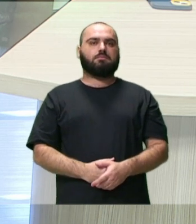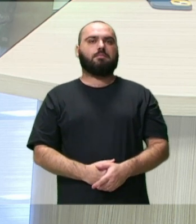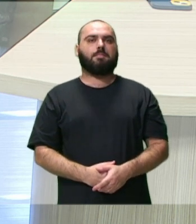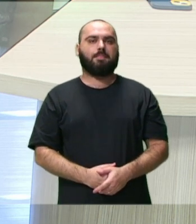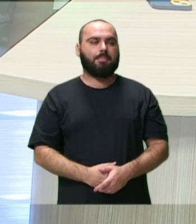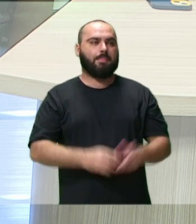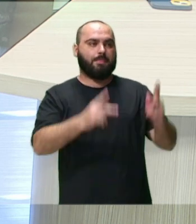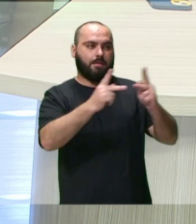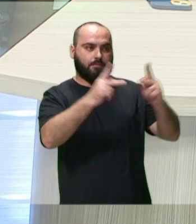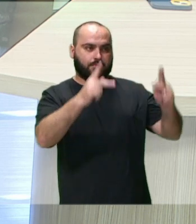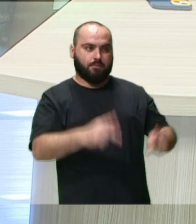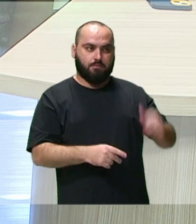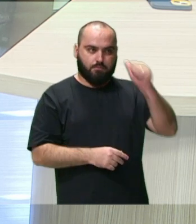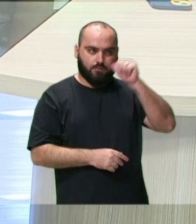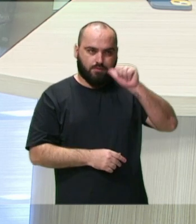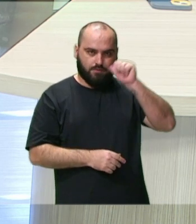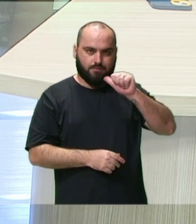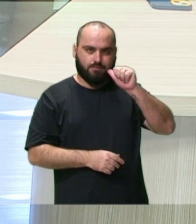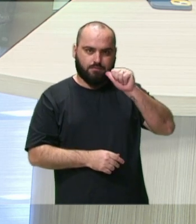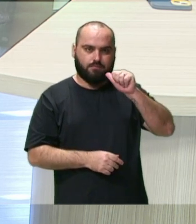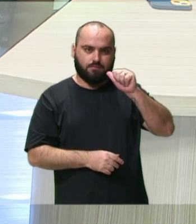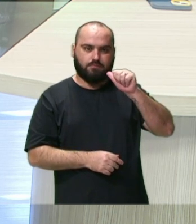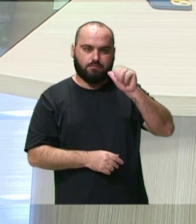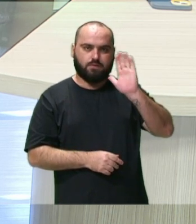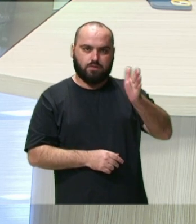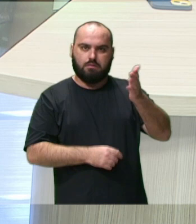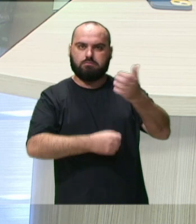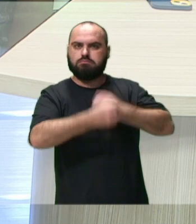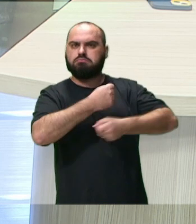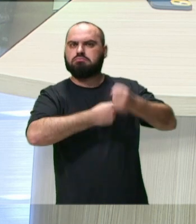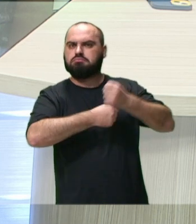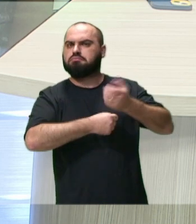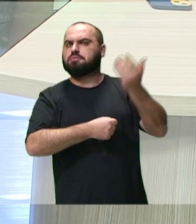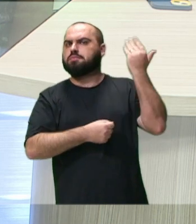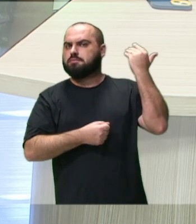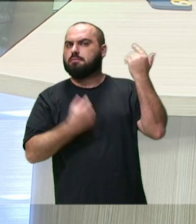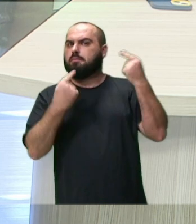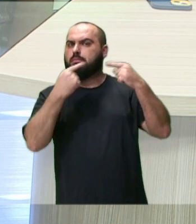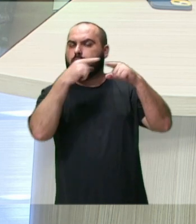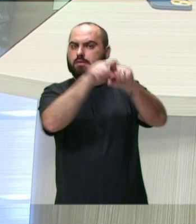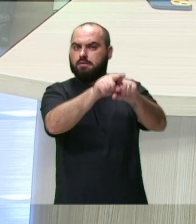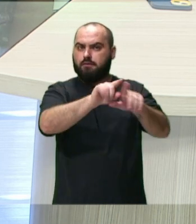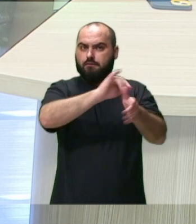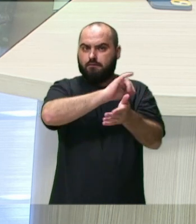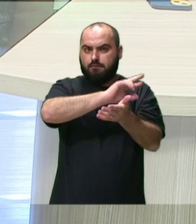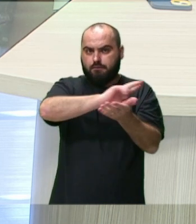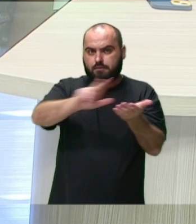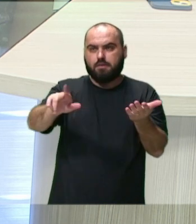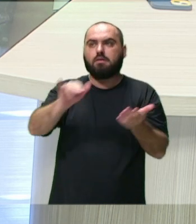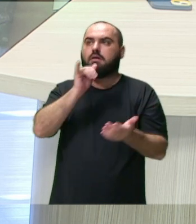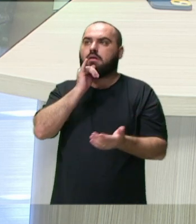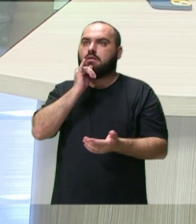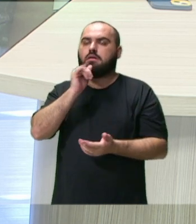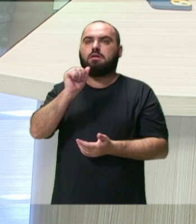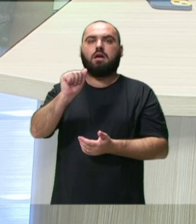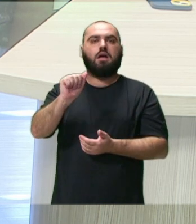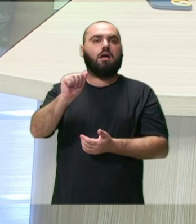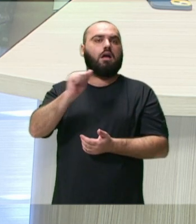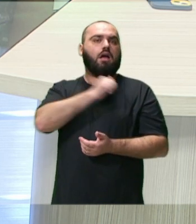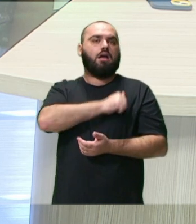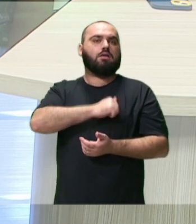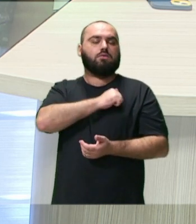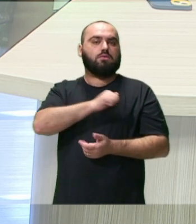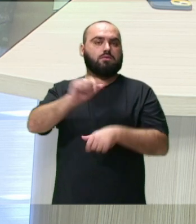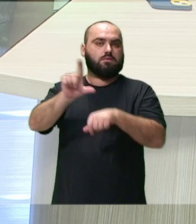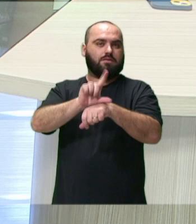A Procuradoria da Mulher também, já em anos anteriores, ela foi parceira de campanhas, como Agosto Lilás, tem no final do